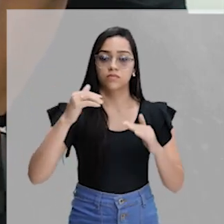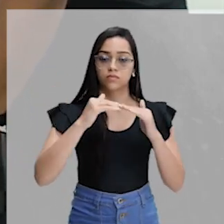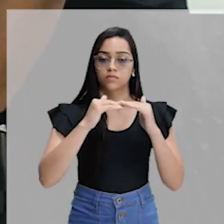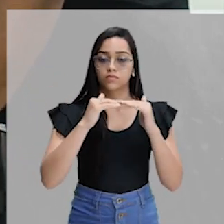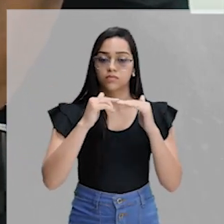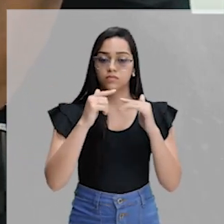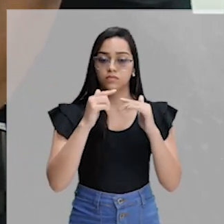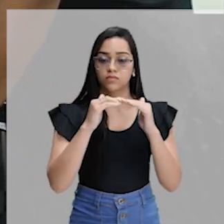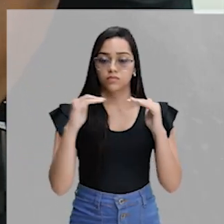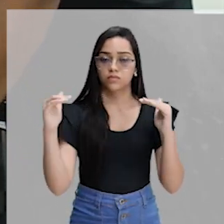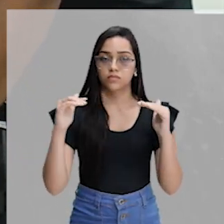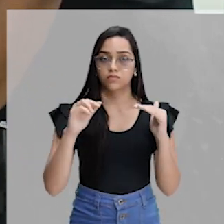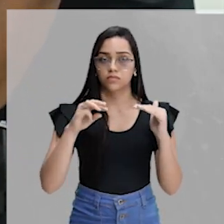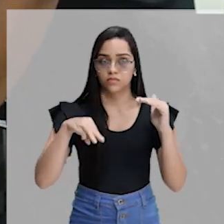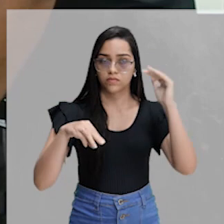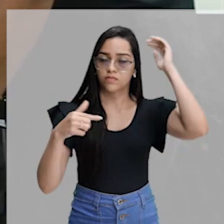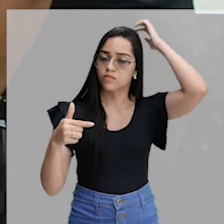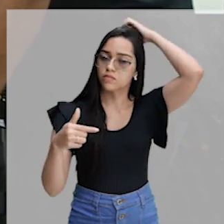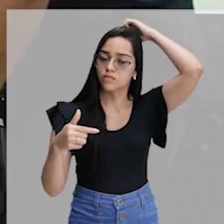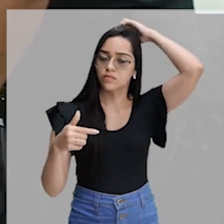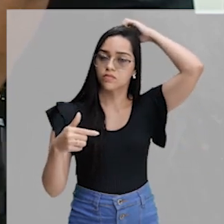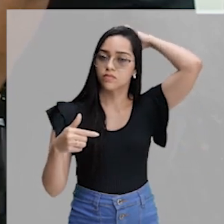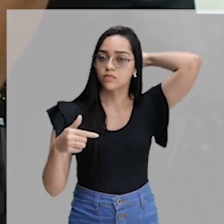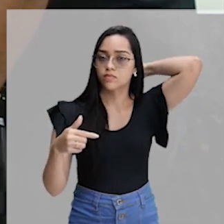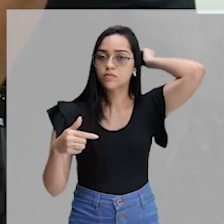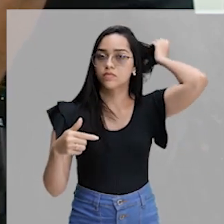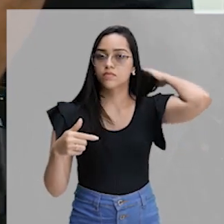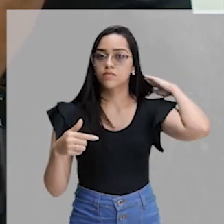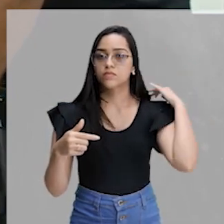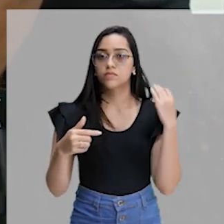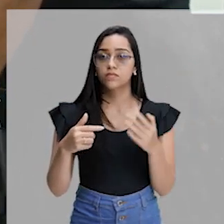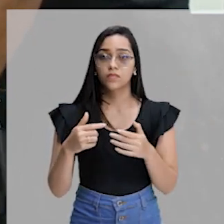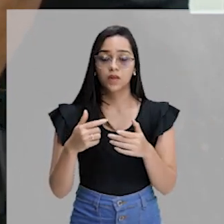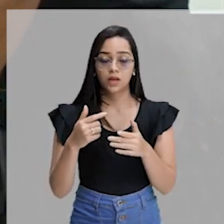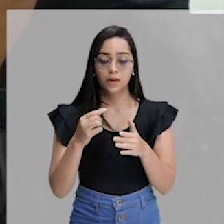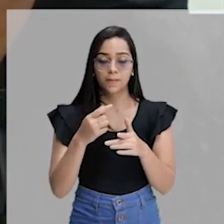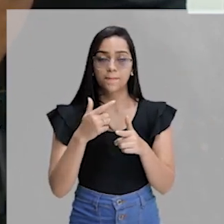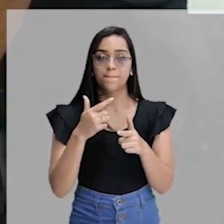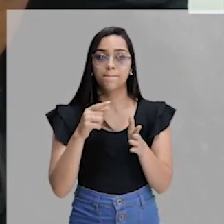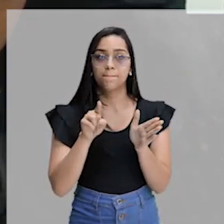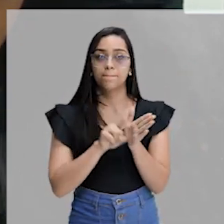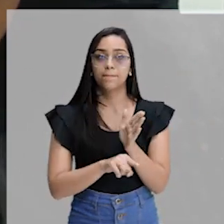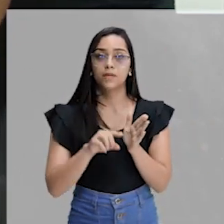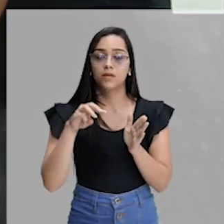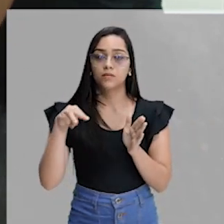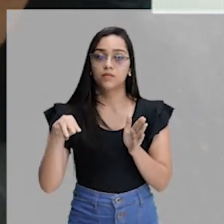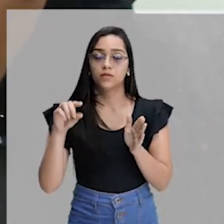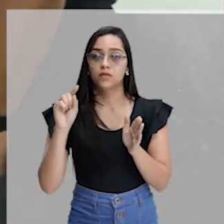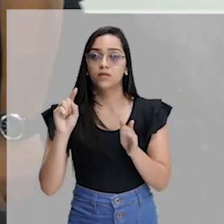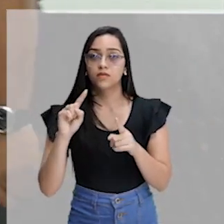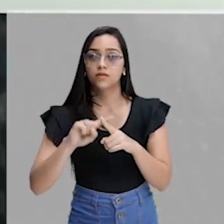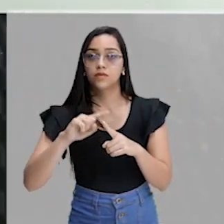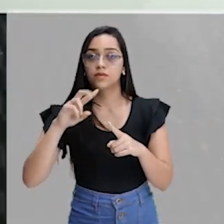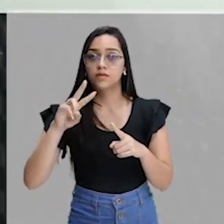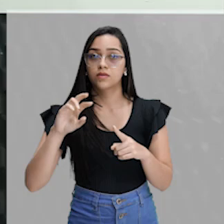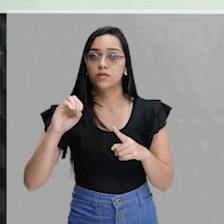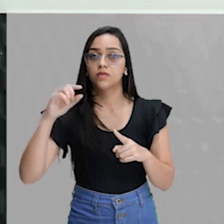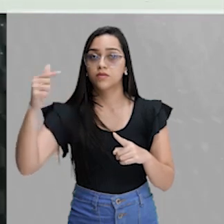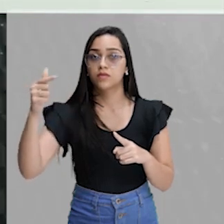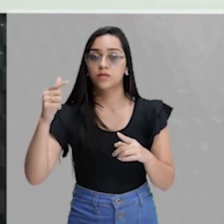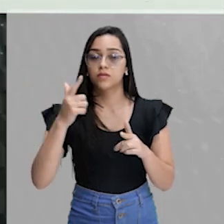2 menos massa VO ao quadrado sobre